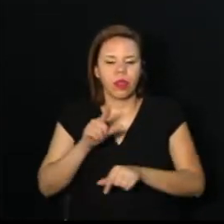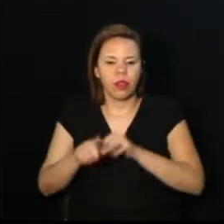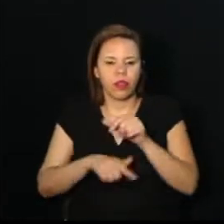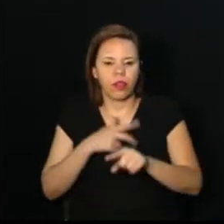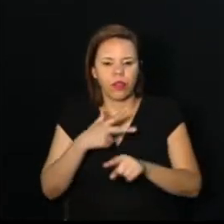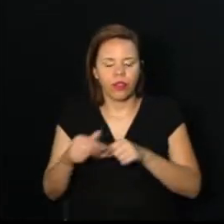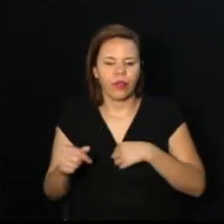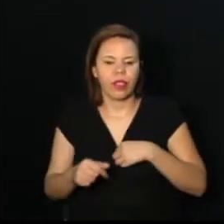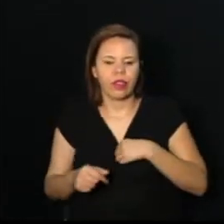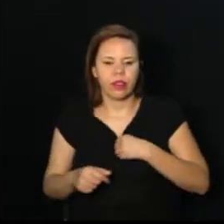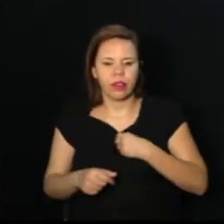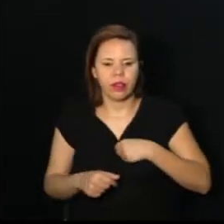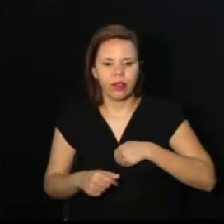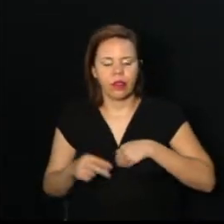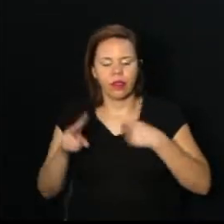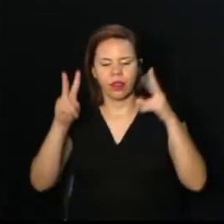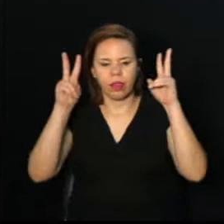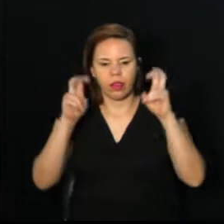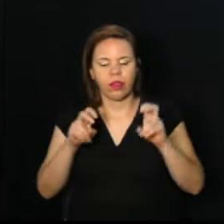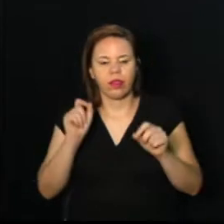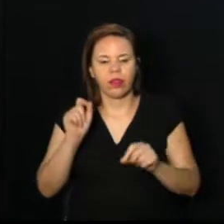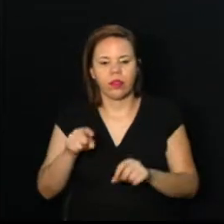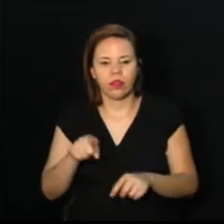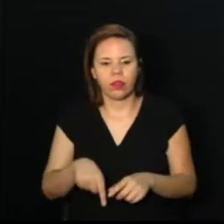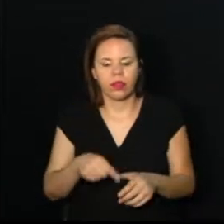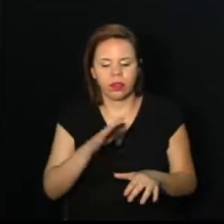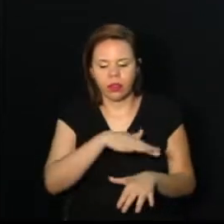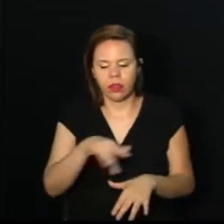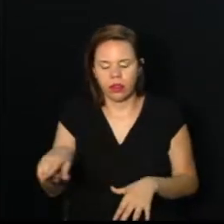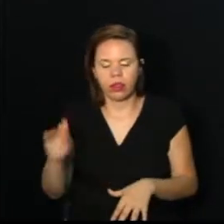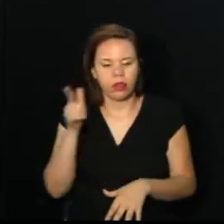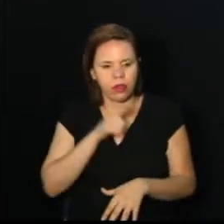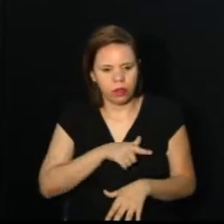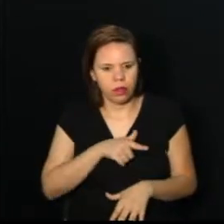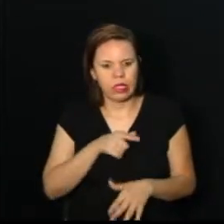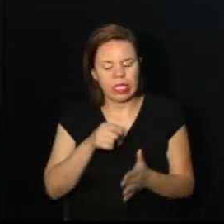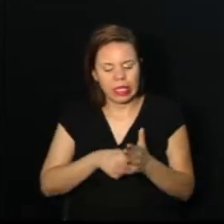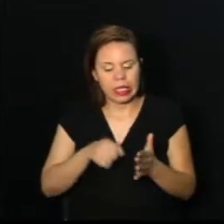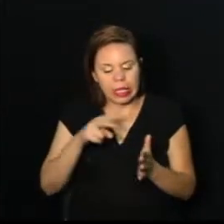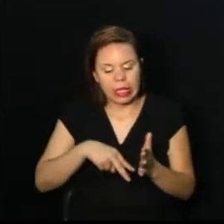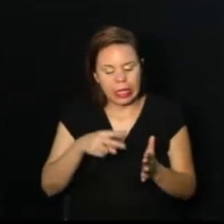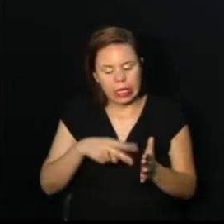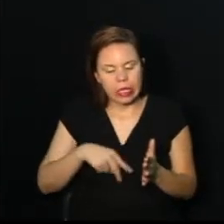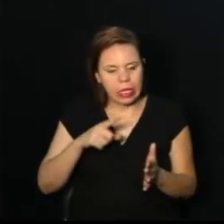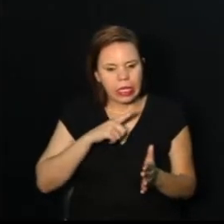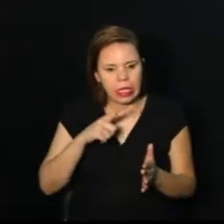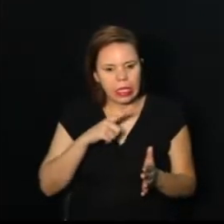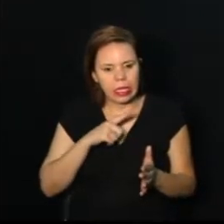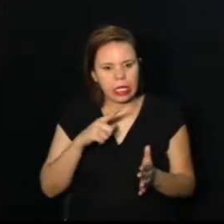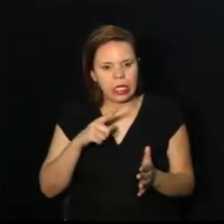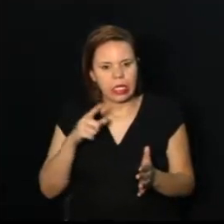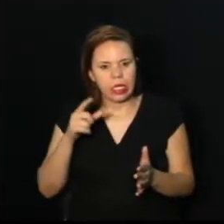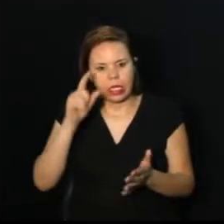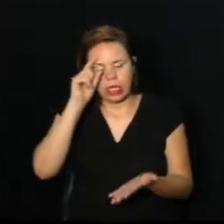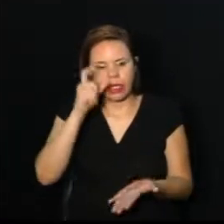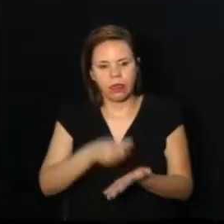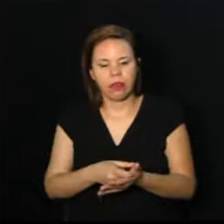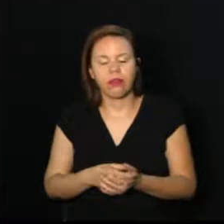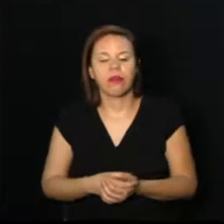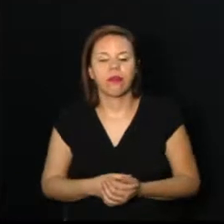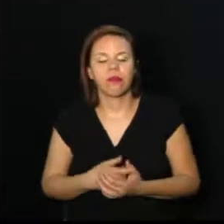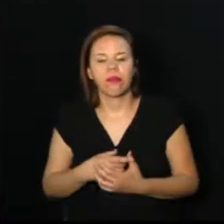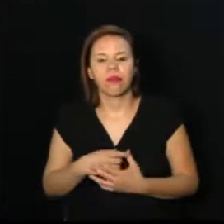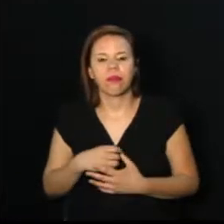recuperação, entre aspas, dessa criança que tem dislexia. Muito bem.